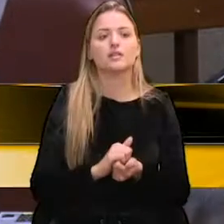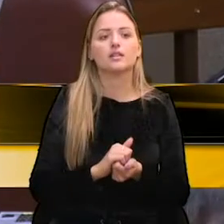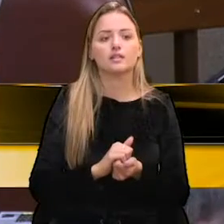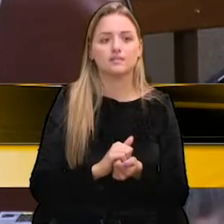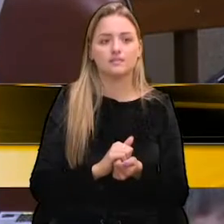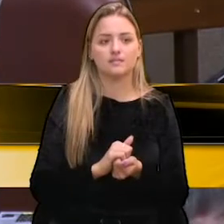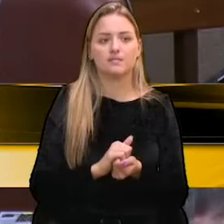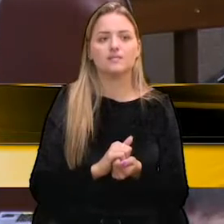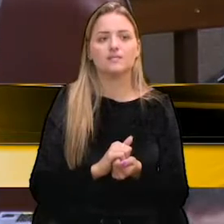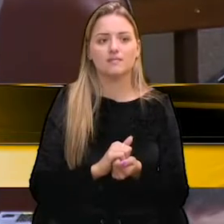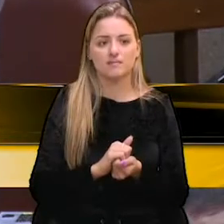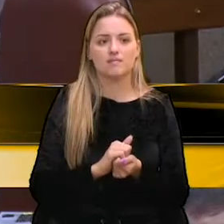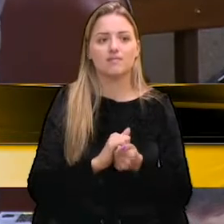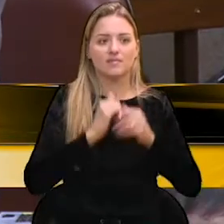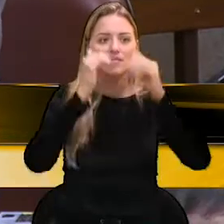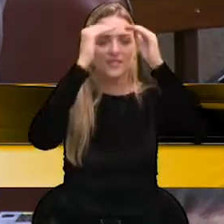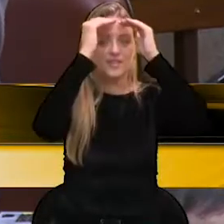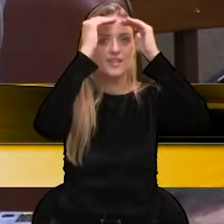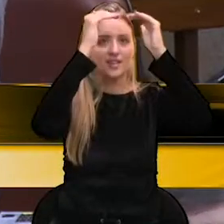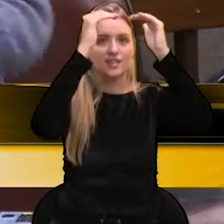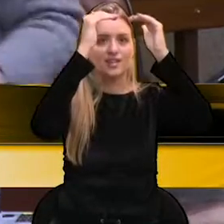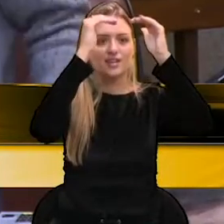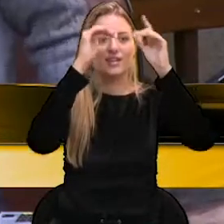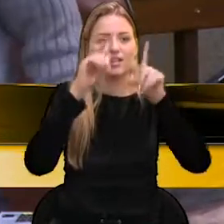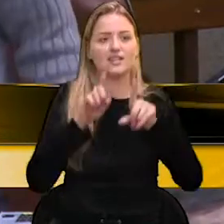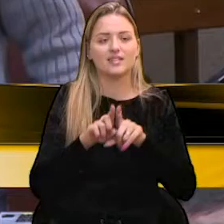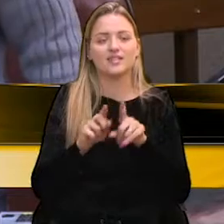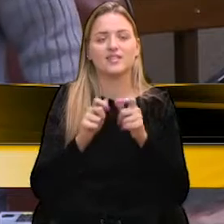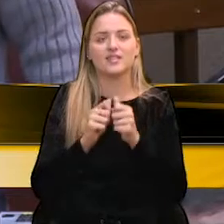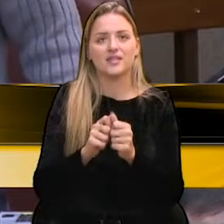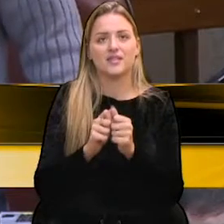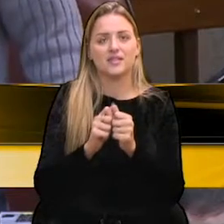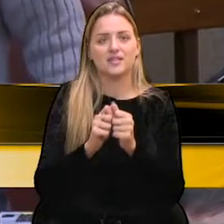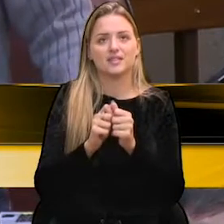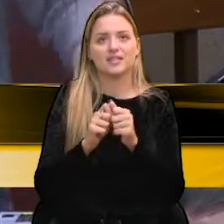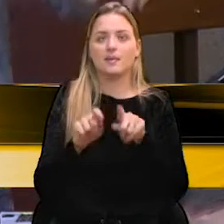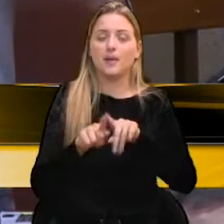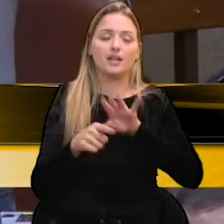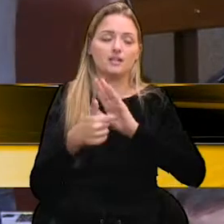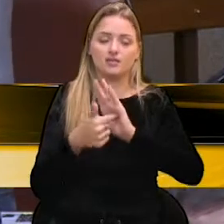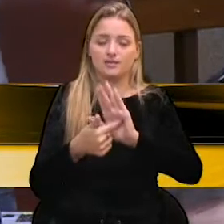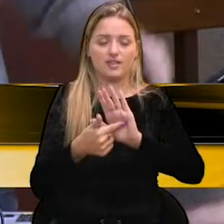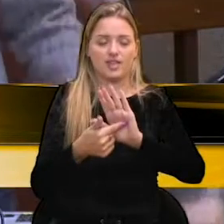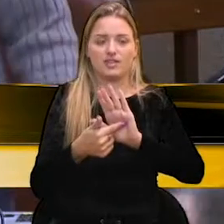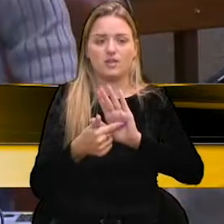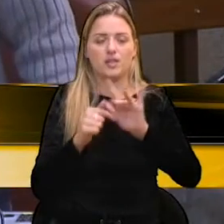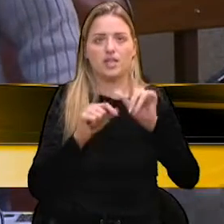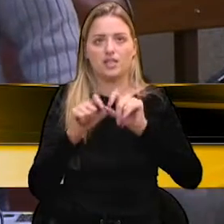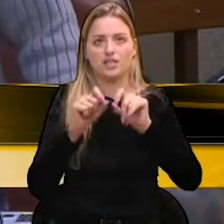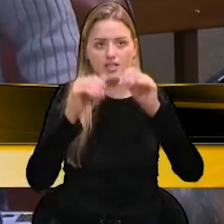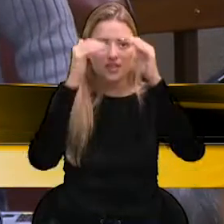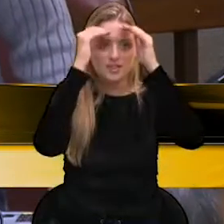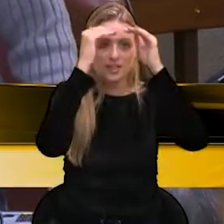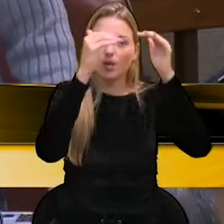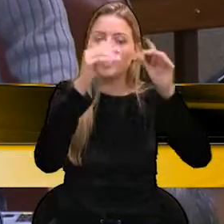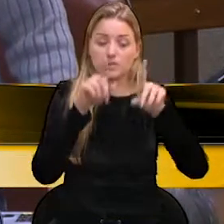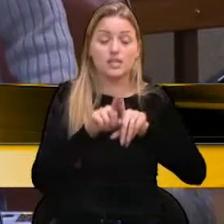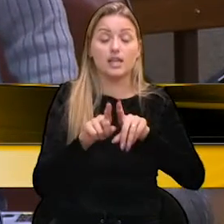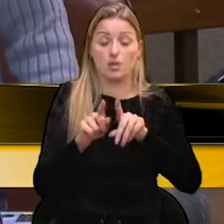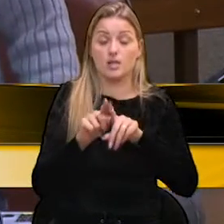aquela formiguinha e não pisar em cima dela e respeitar o direito à vida dela, a gente vai aprender a respeitar os demais